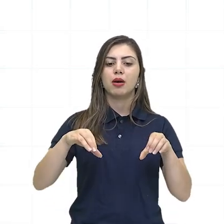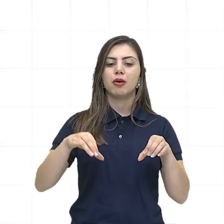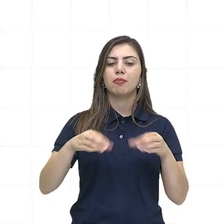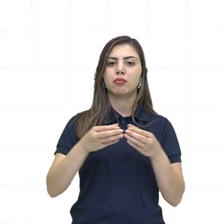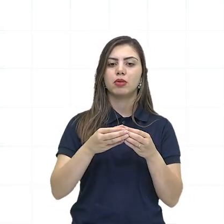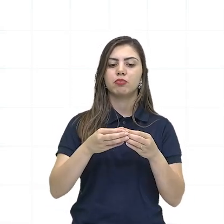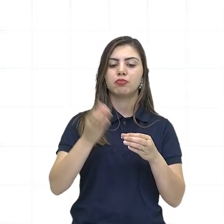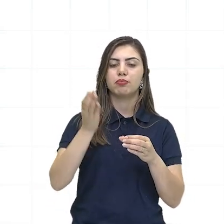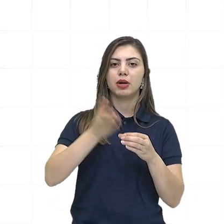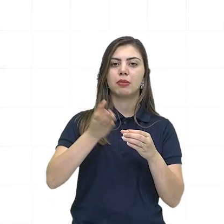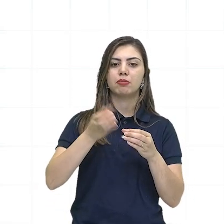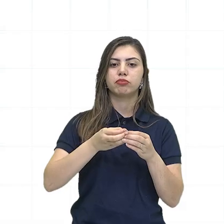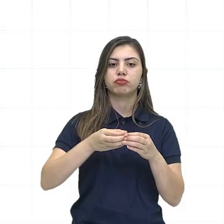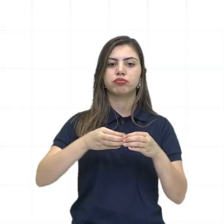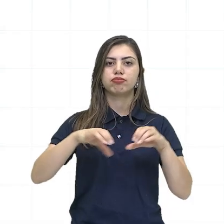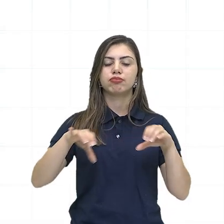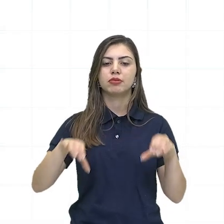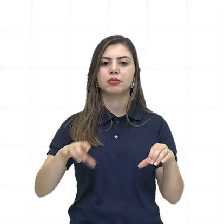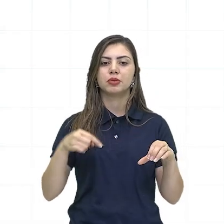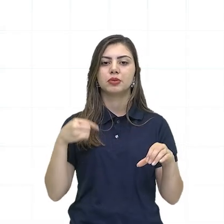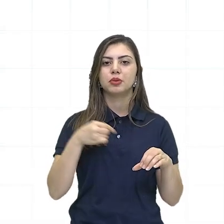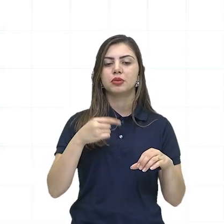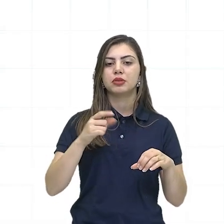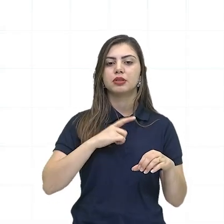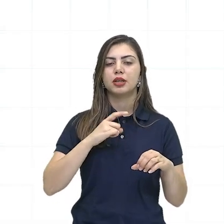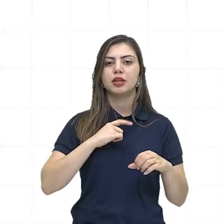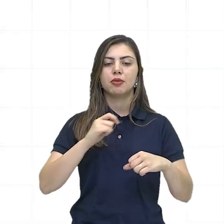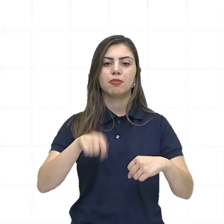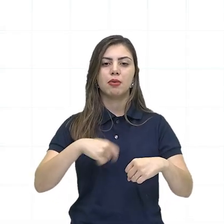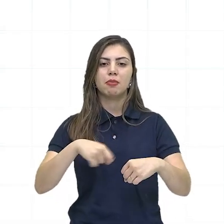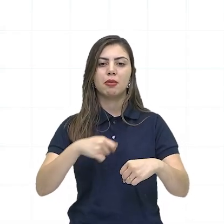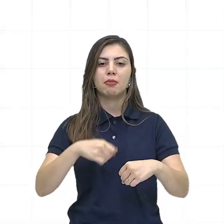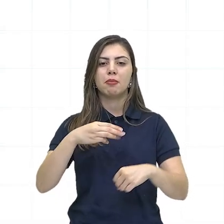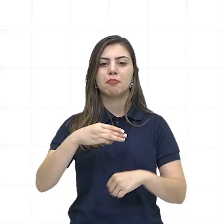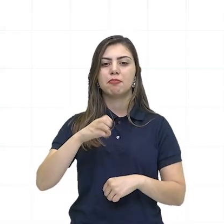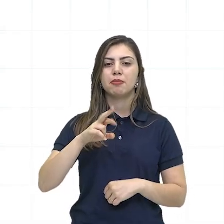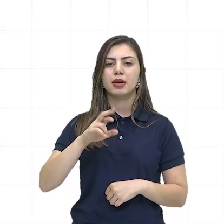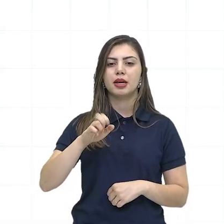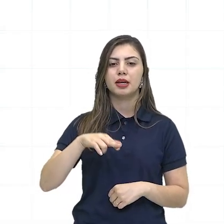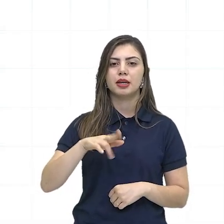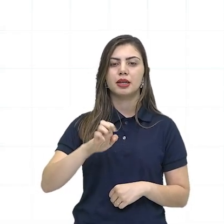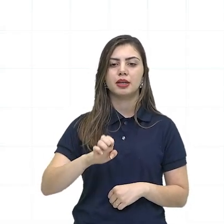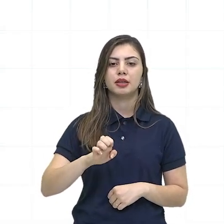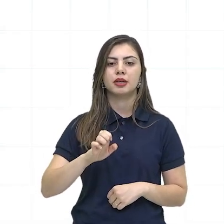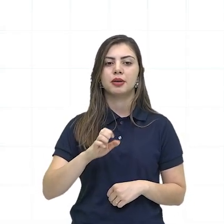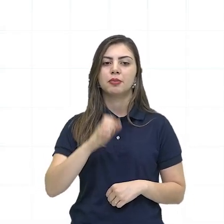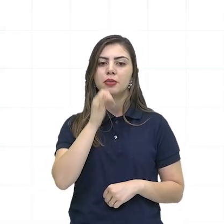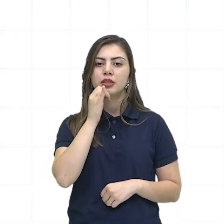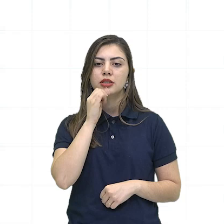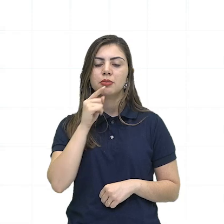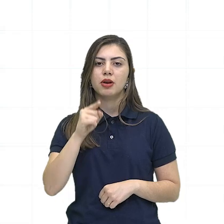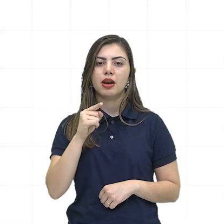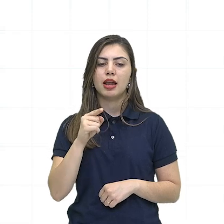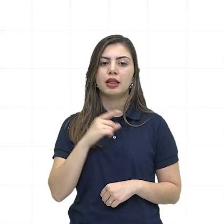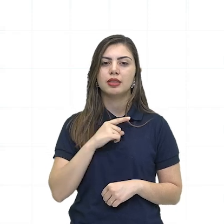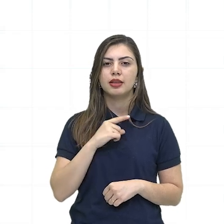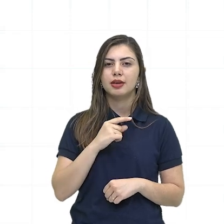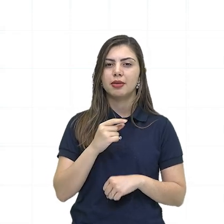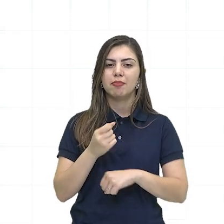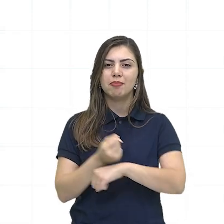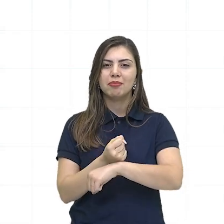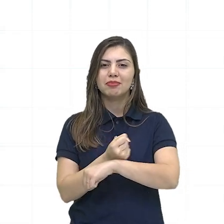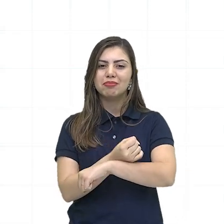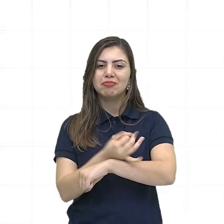ovo, onde ao prepararmos um merengue, a clara do ovo se transforma em uma espuma firme e branca.